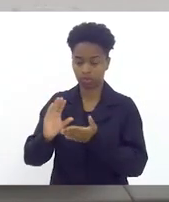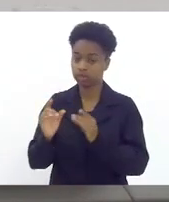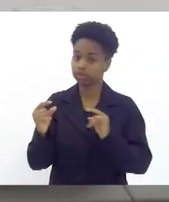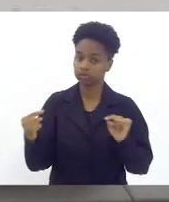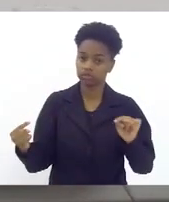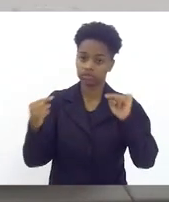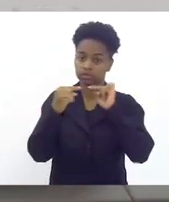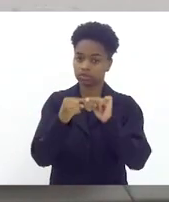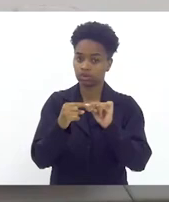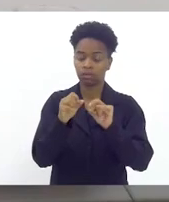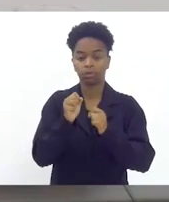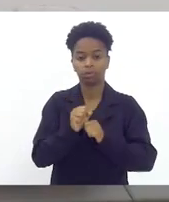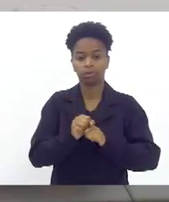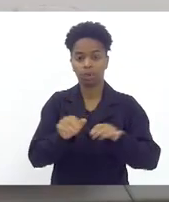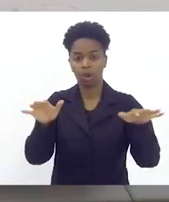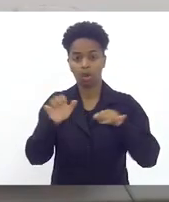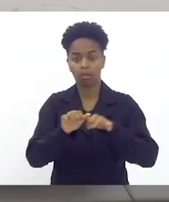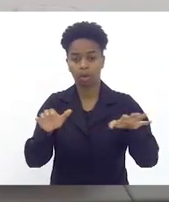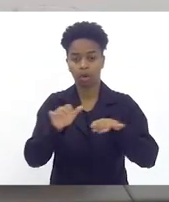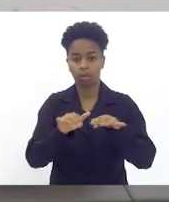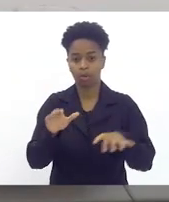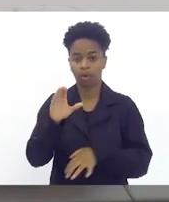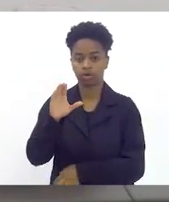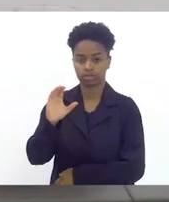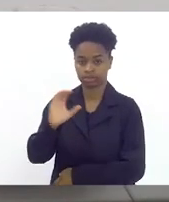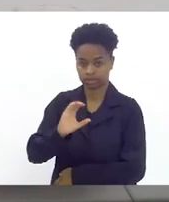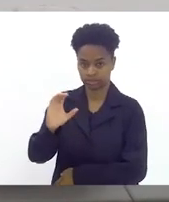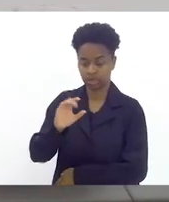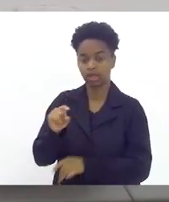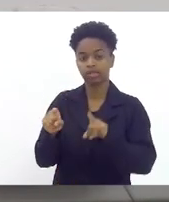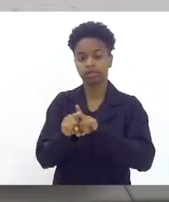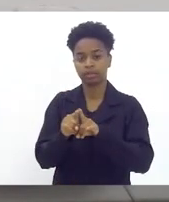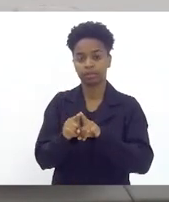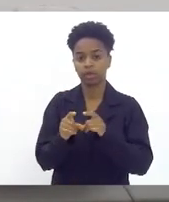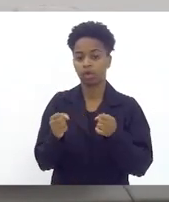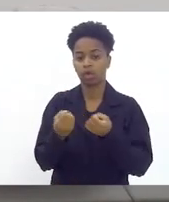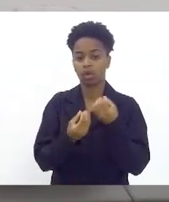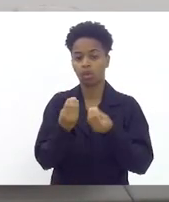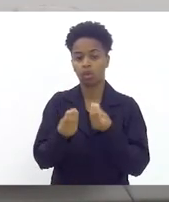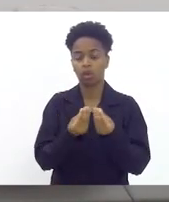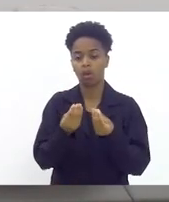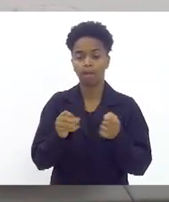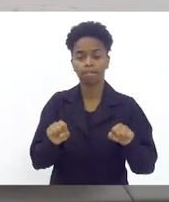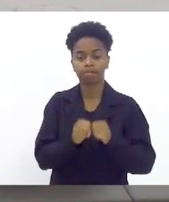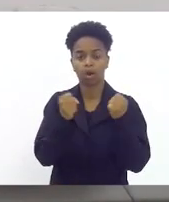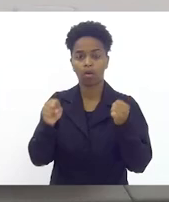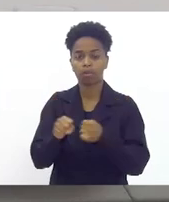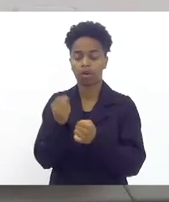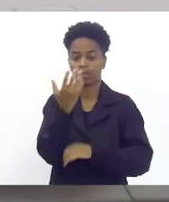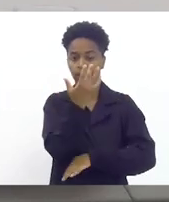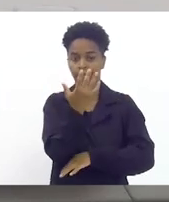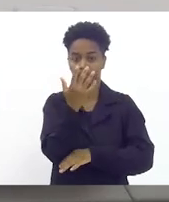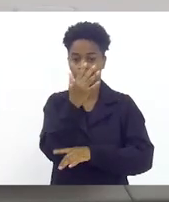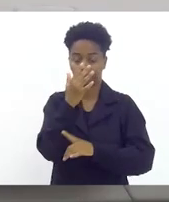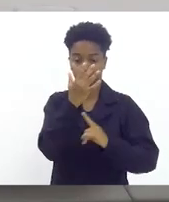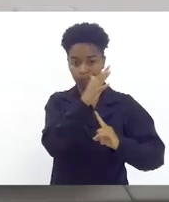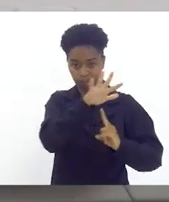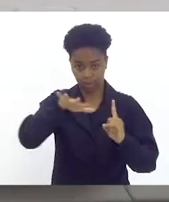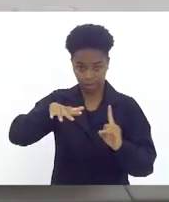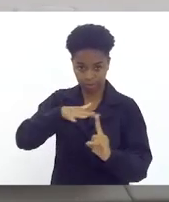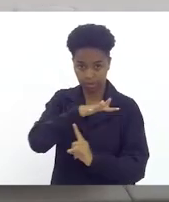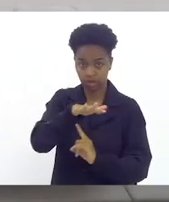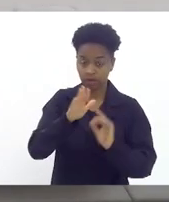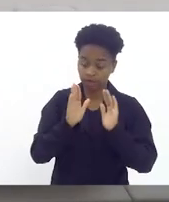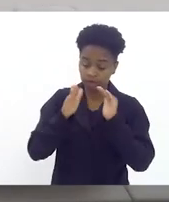emissões de carbono e aos impactos ambientais do empreendimento a ser licenciado portanto serão